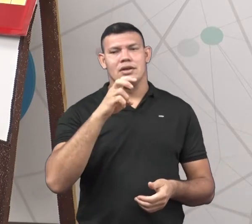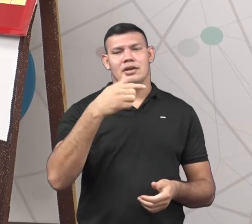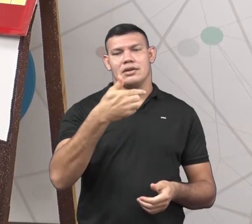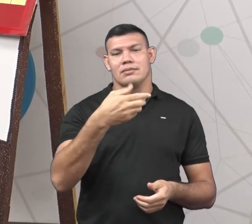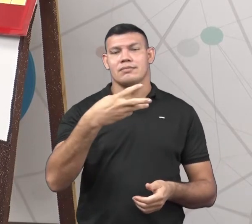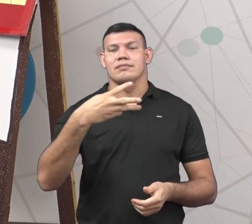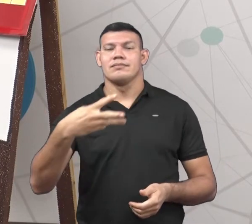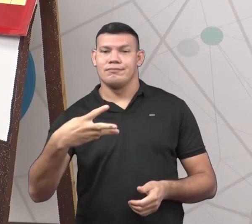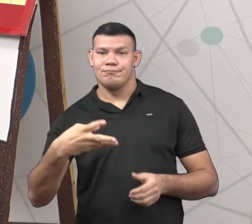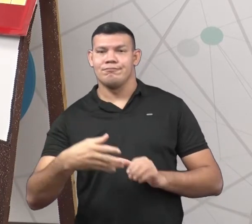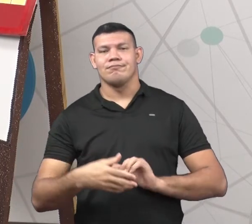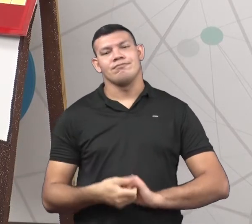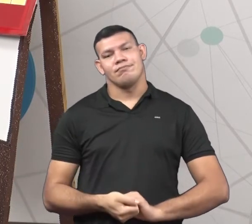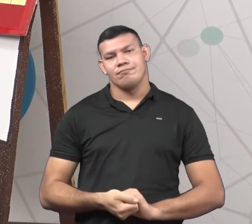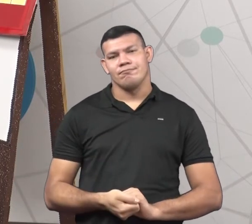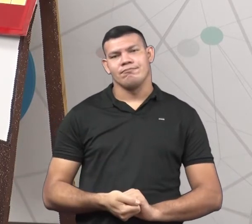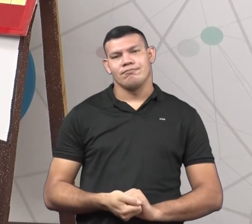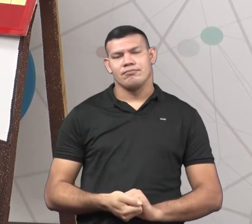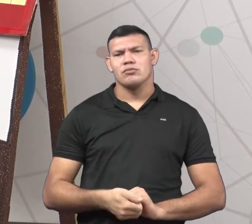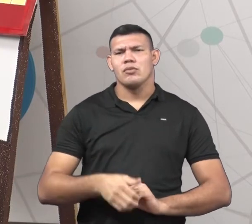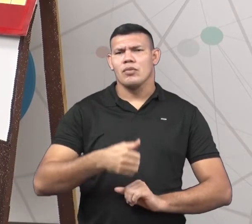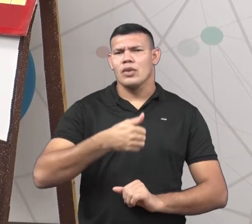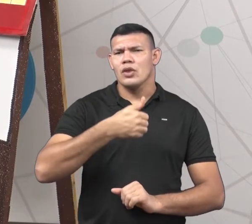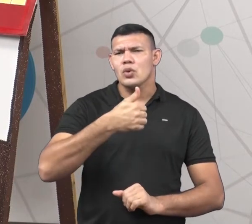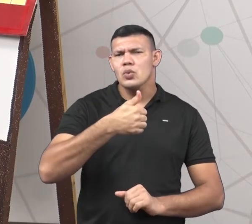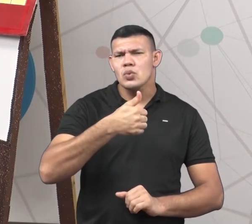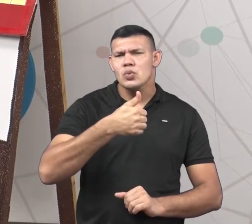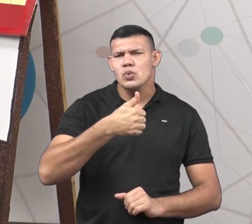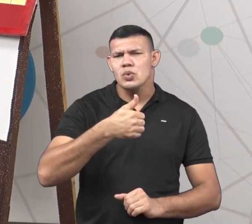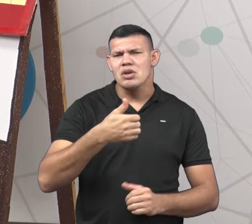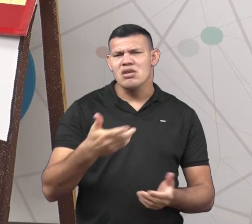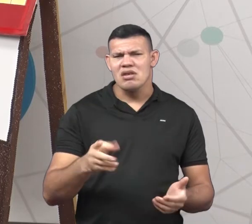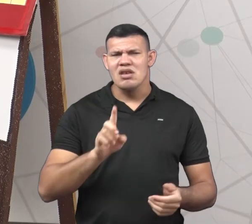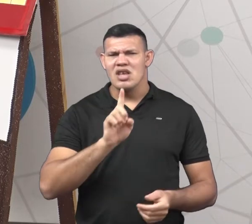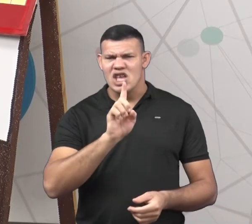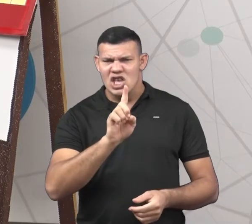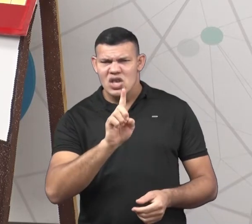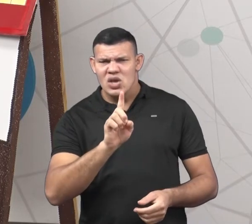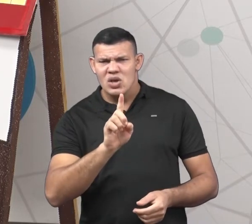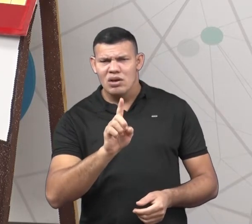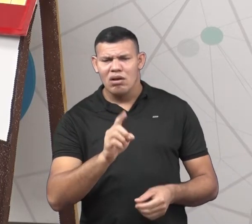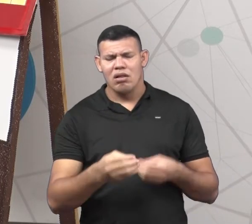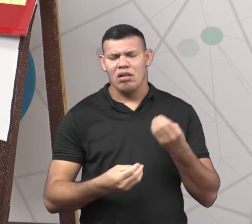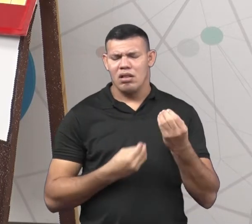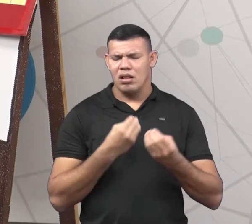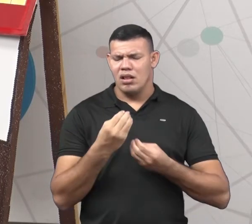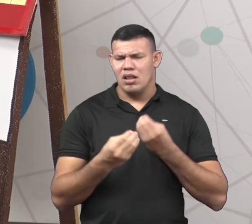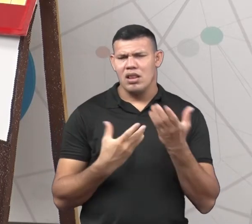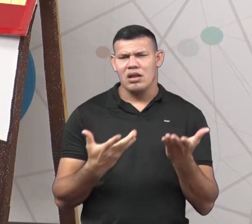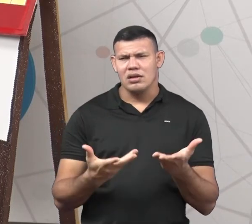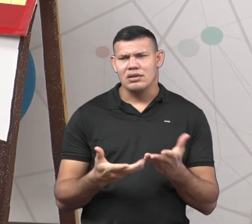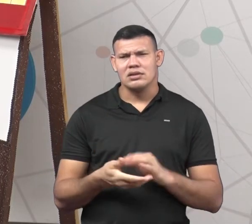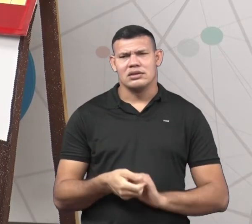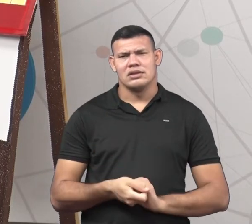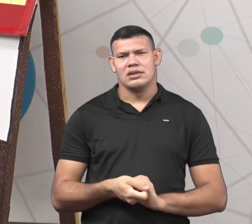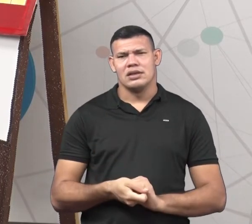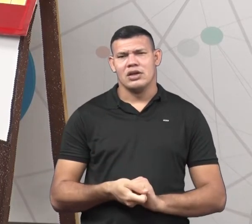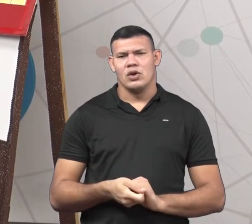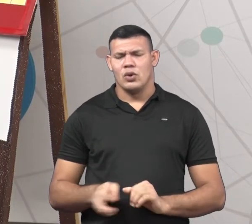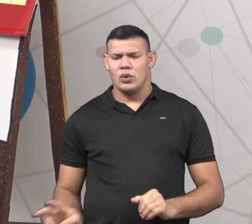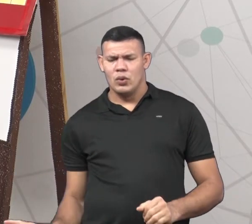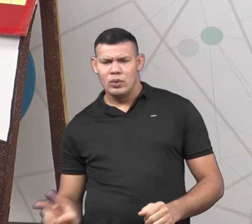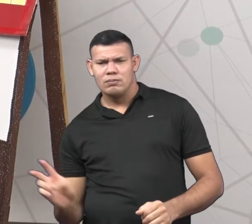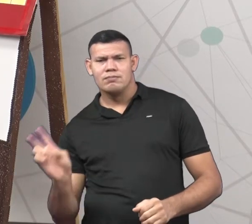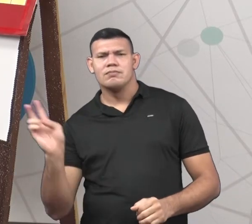149.523. Esse número 1, ele é apenas o algarismo 1. Mas qual o valor dele nessa ordem que ele